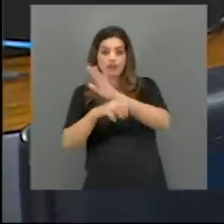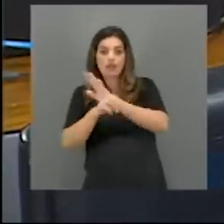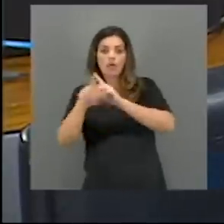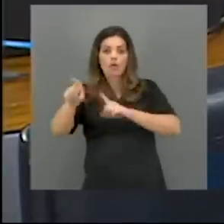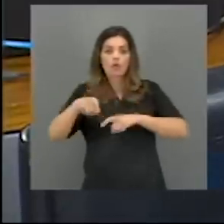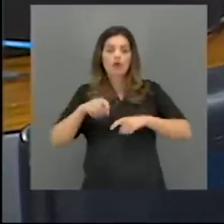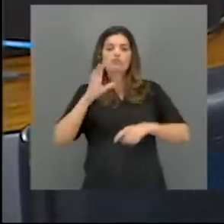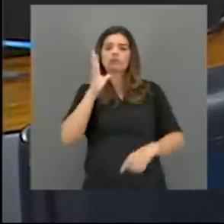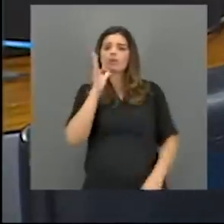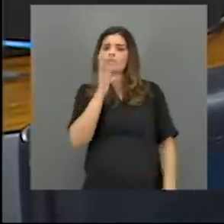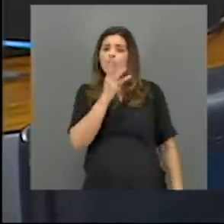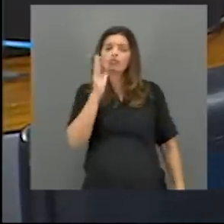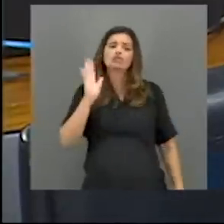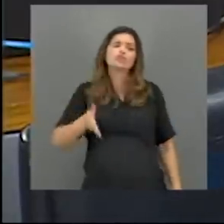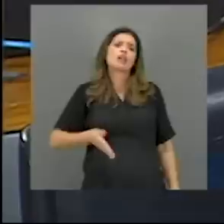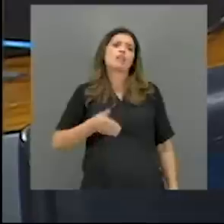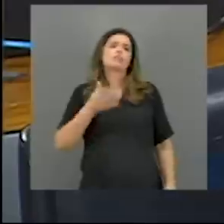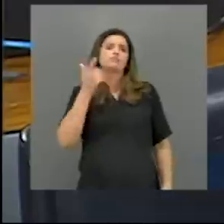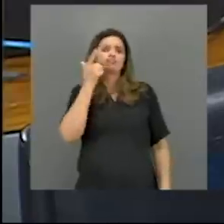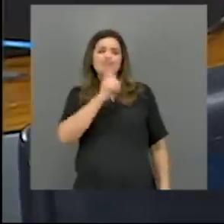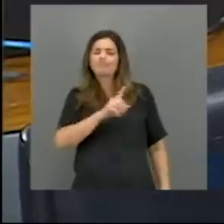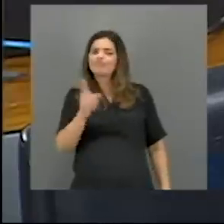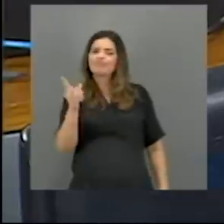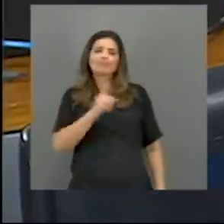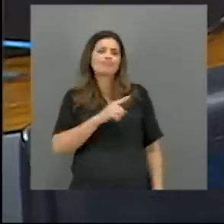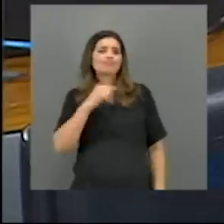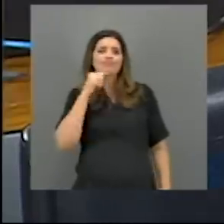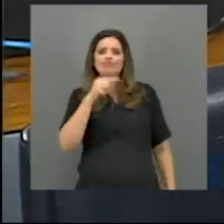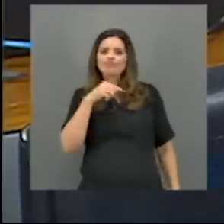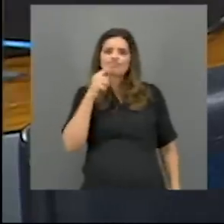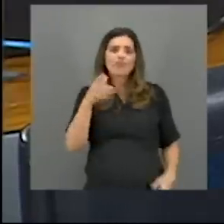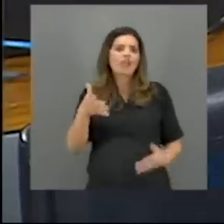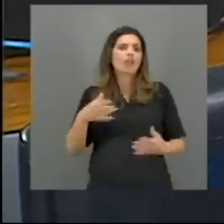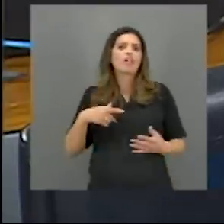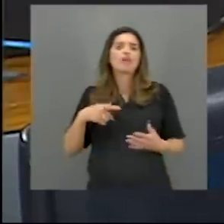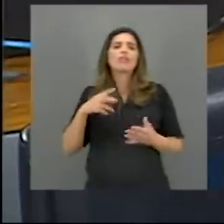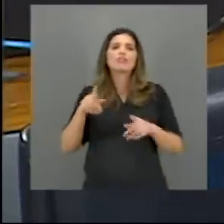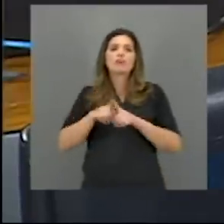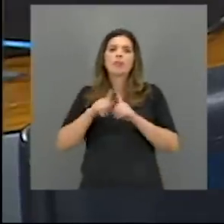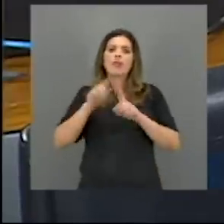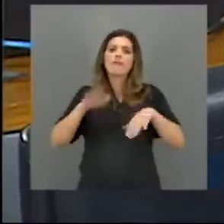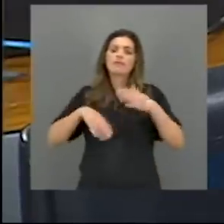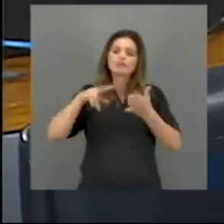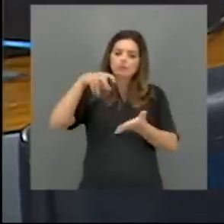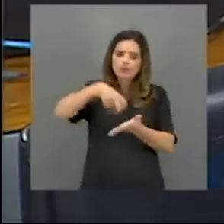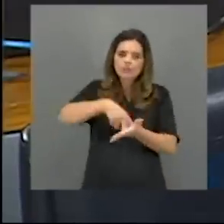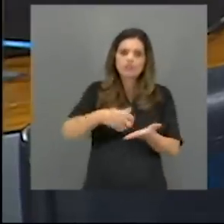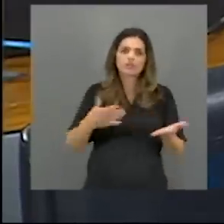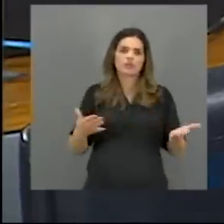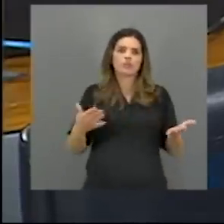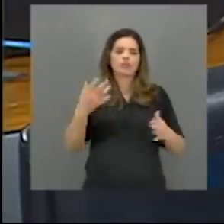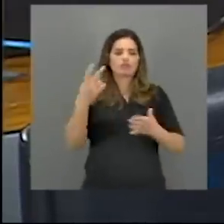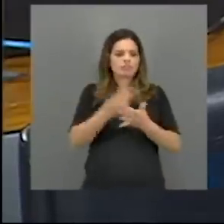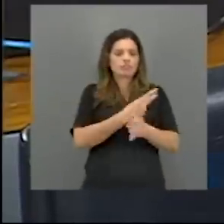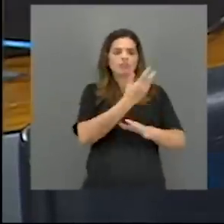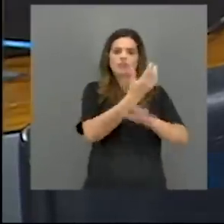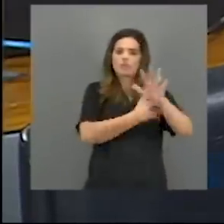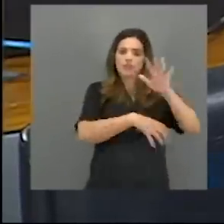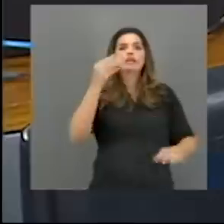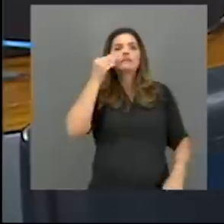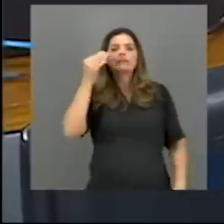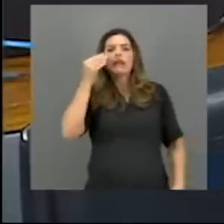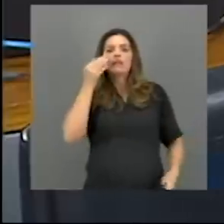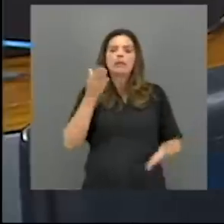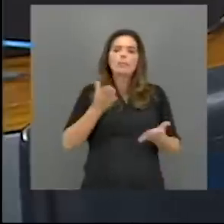já tem dificuldade em relação a isso, a obtenção de crédito é punido muitas vezes por questão ambiental quando ele tenta se